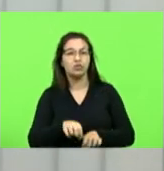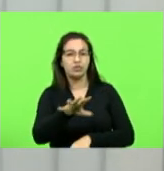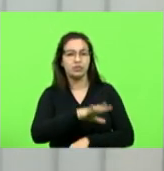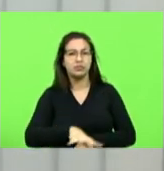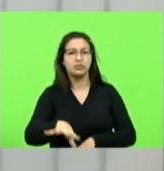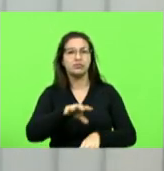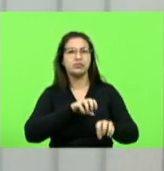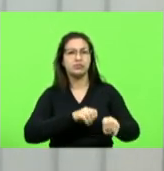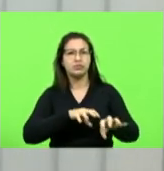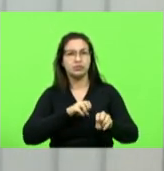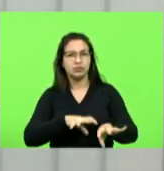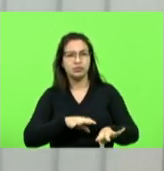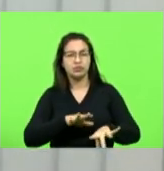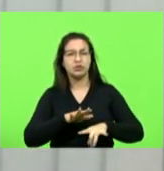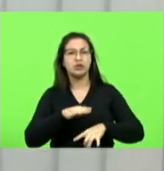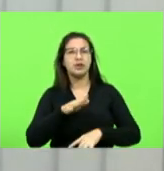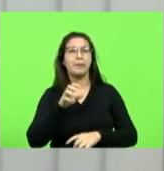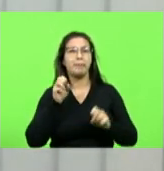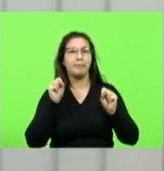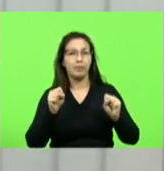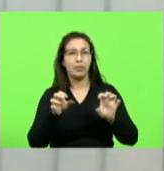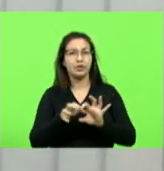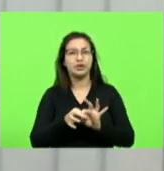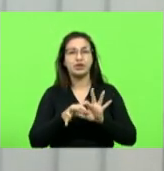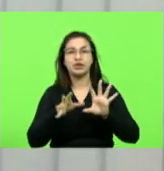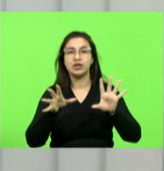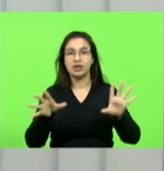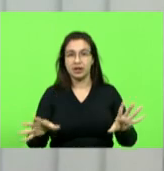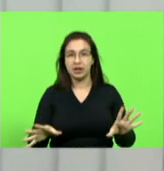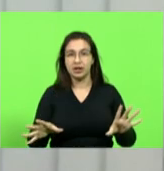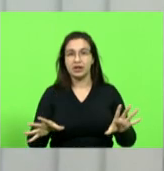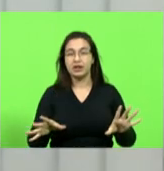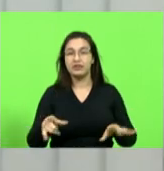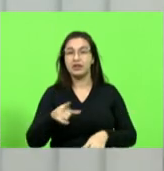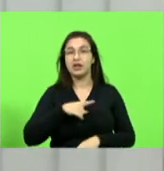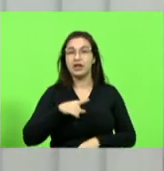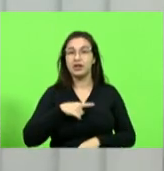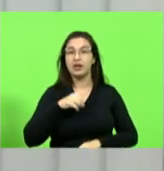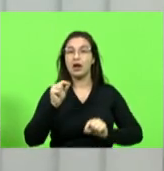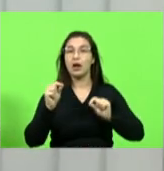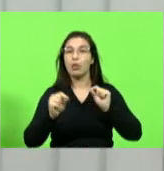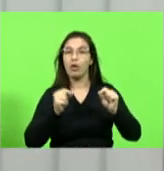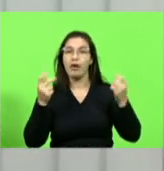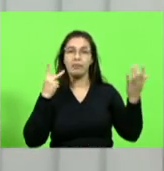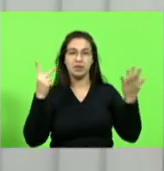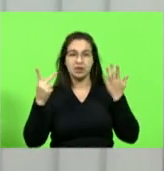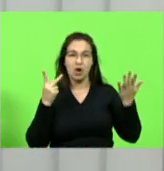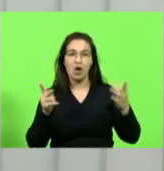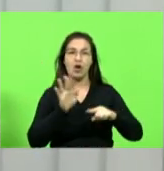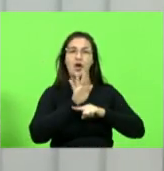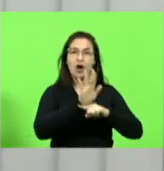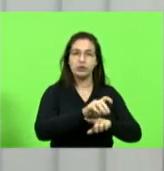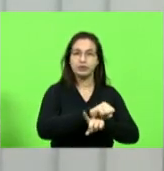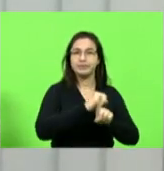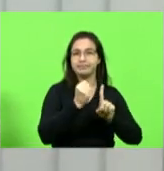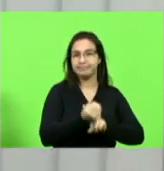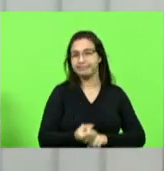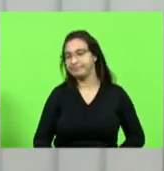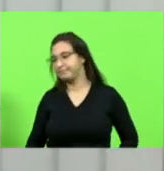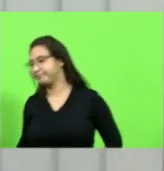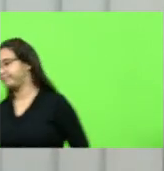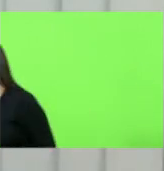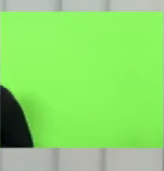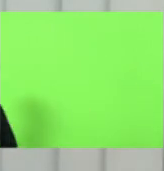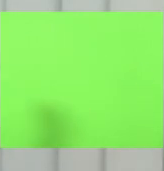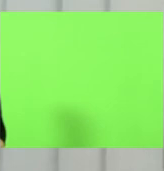que facultam a possibilidade de termos psicólogos e assistentes sociais